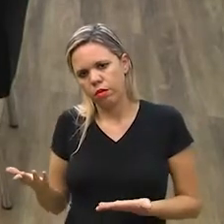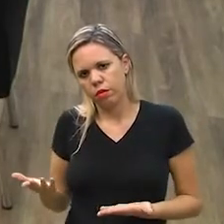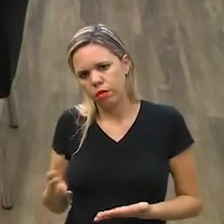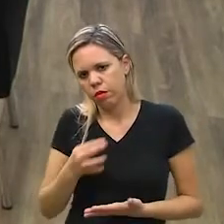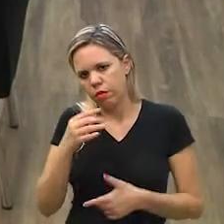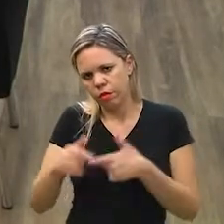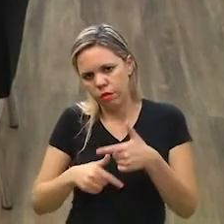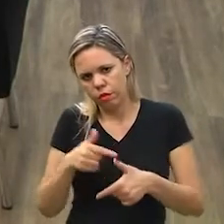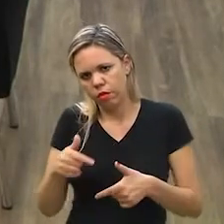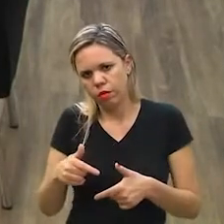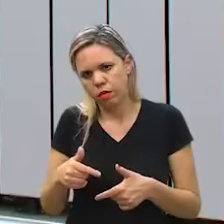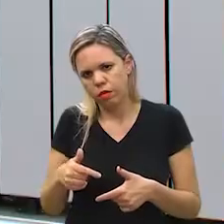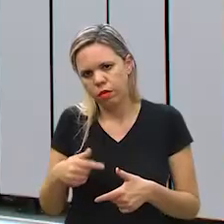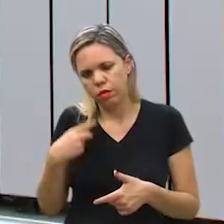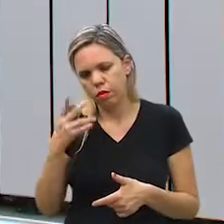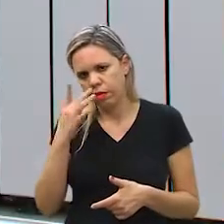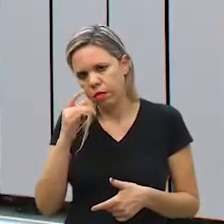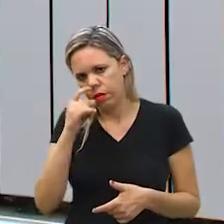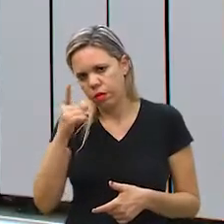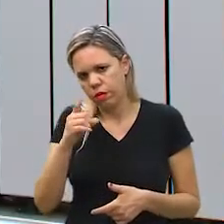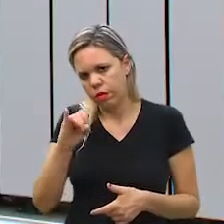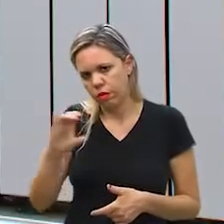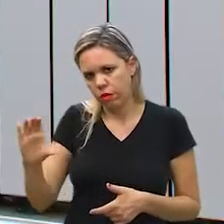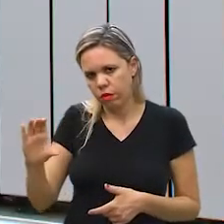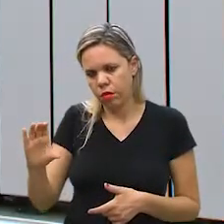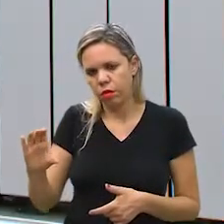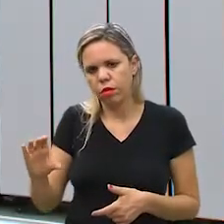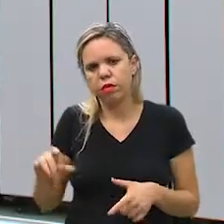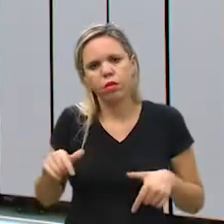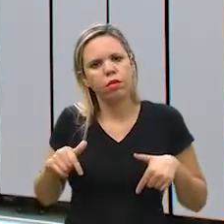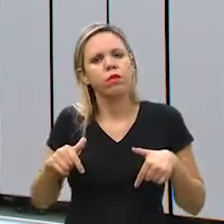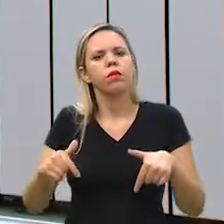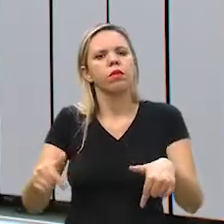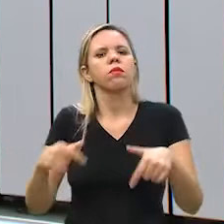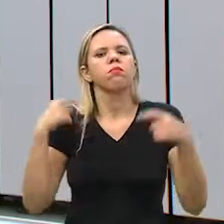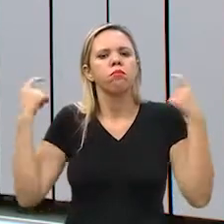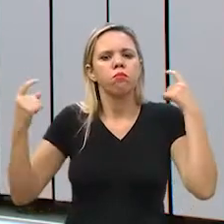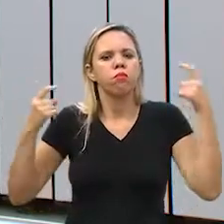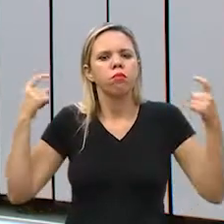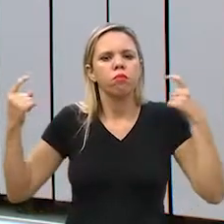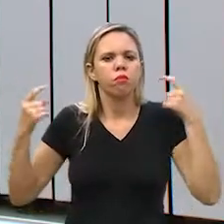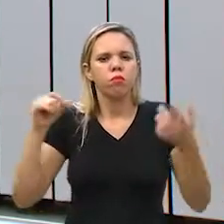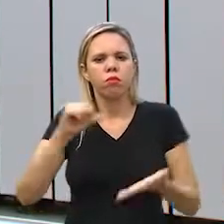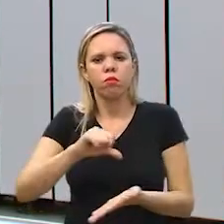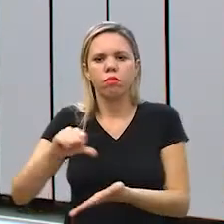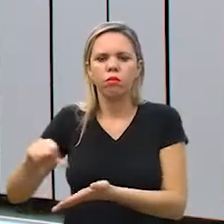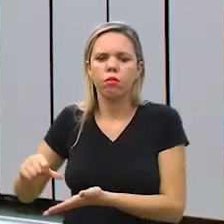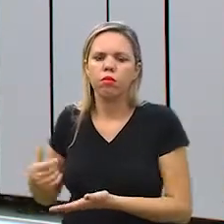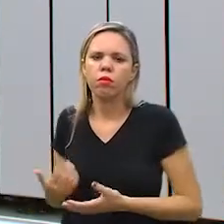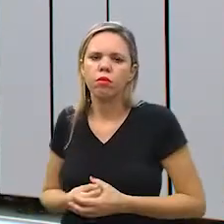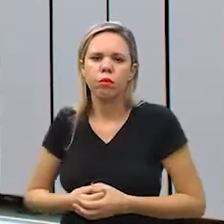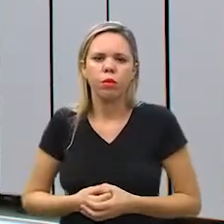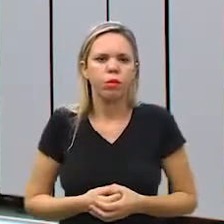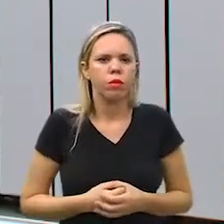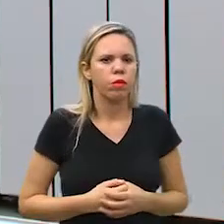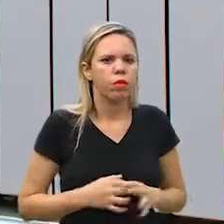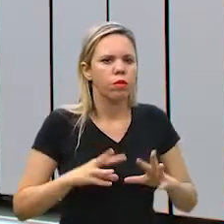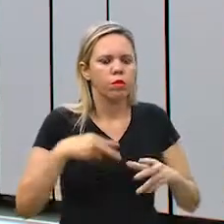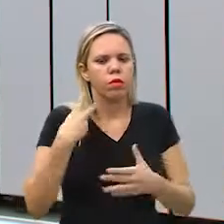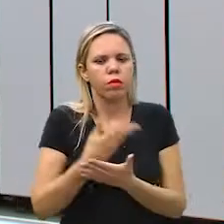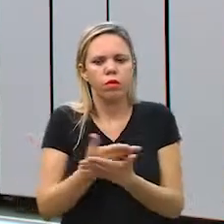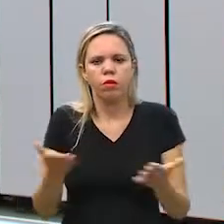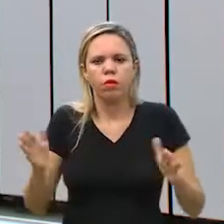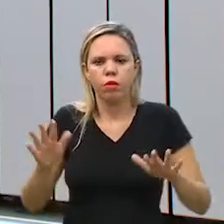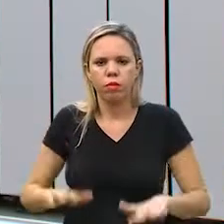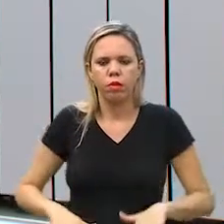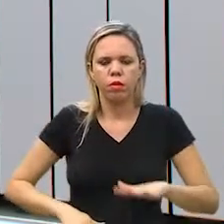excelente trabalho na região do Ouro Verde, os DICs, muito preocupado com aquela região, né? Todos os vereadores